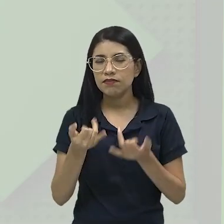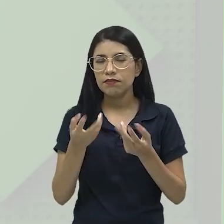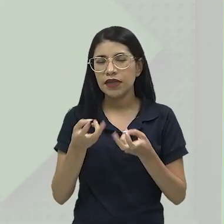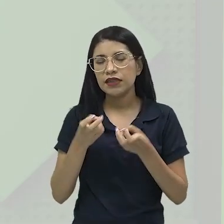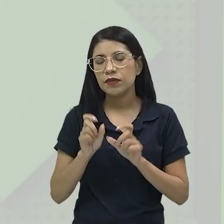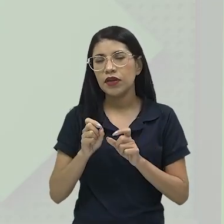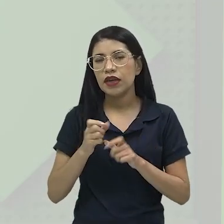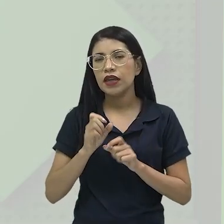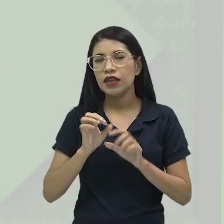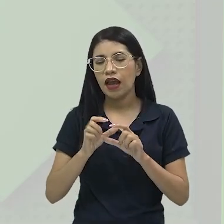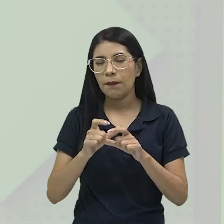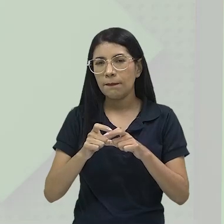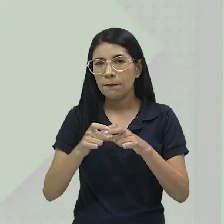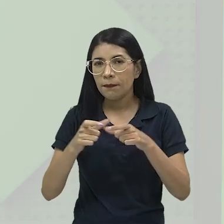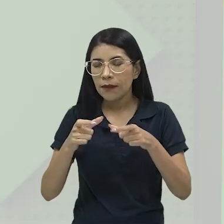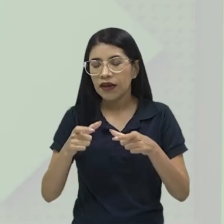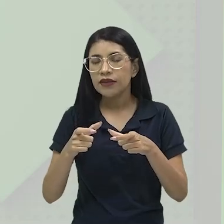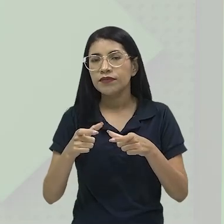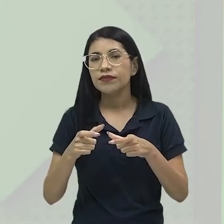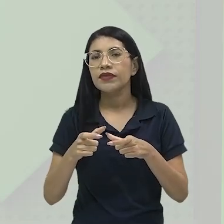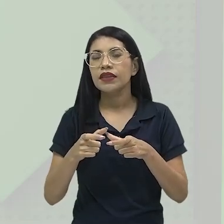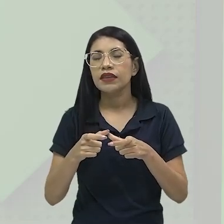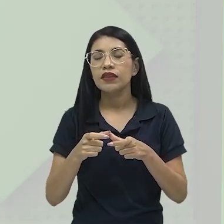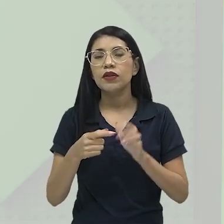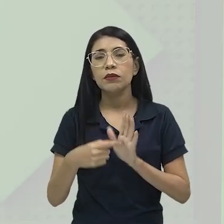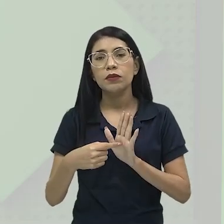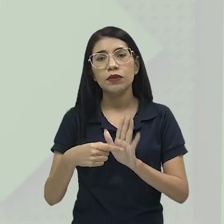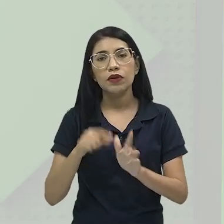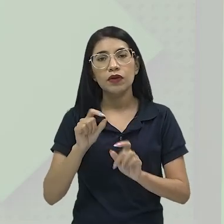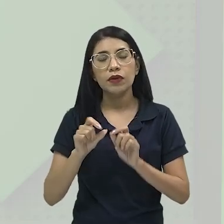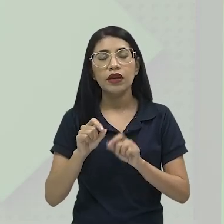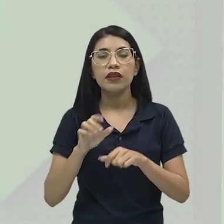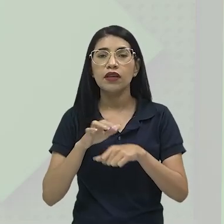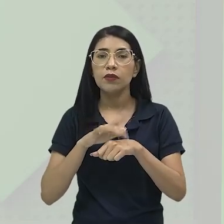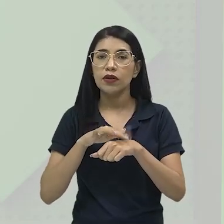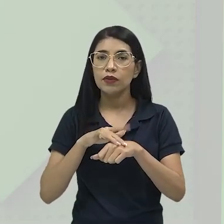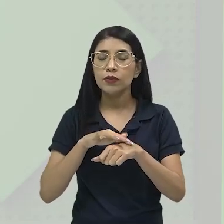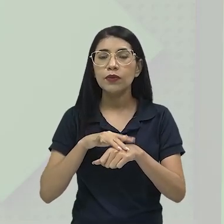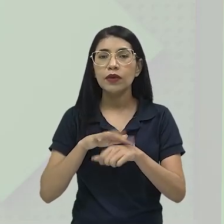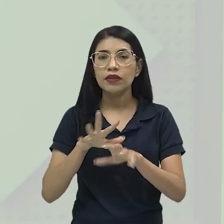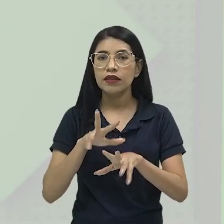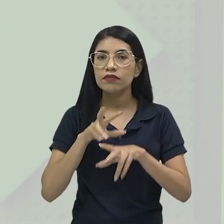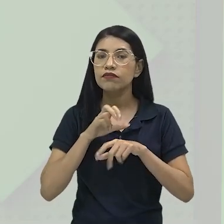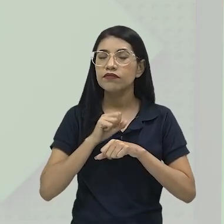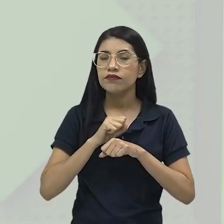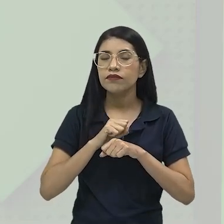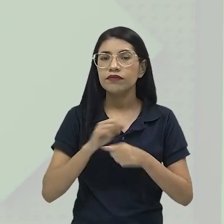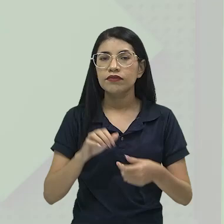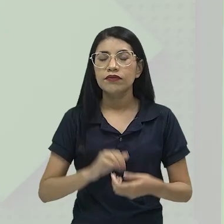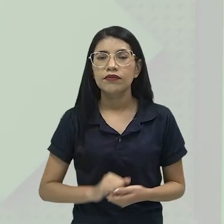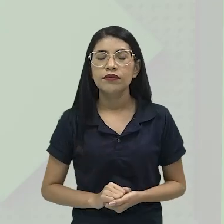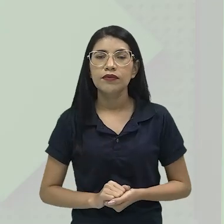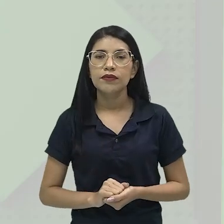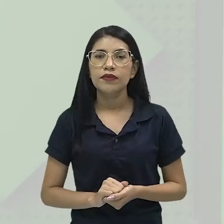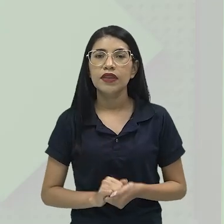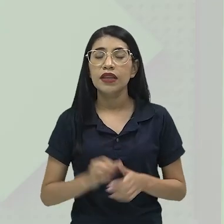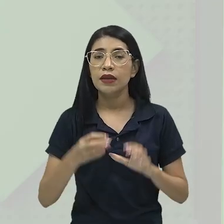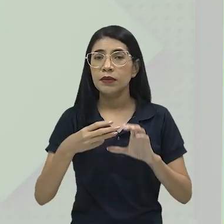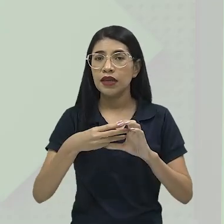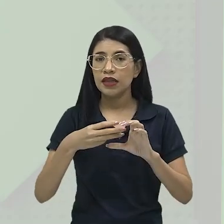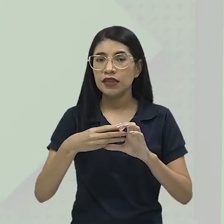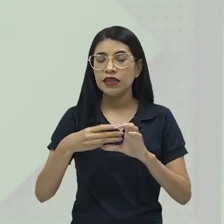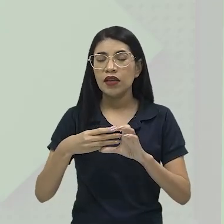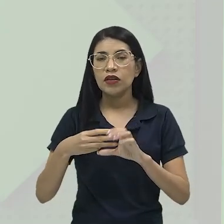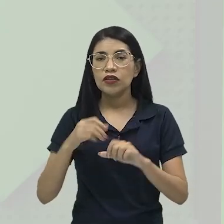estão aumentados de tamanho, eles indicam que tem uma infecção ocorrendo ali e que as células de